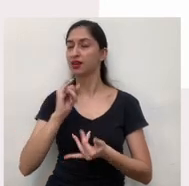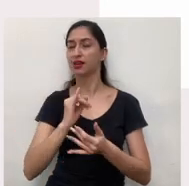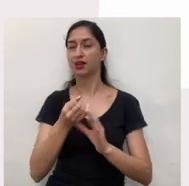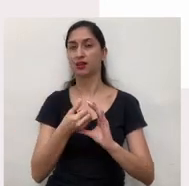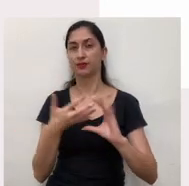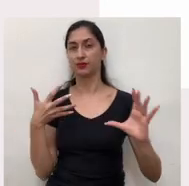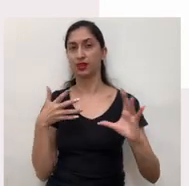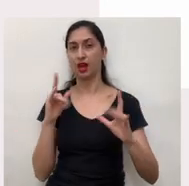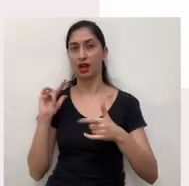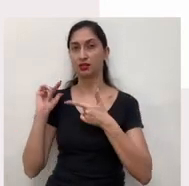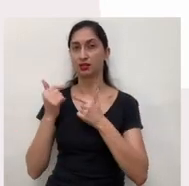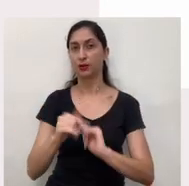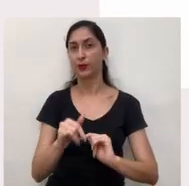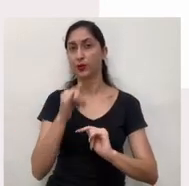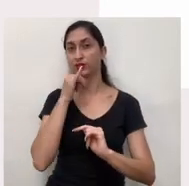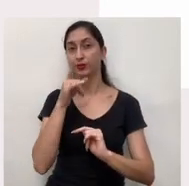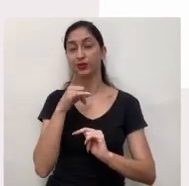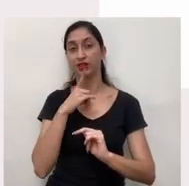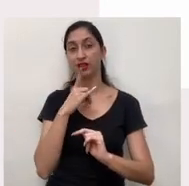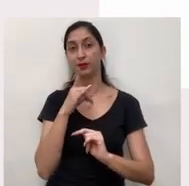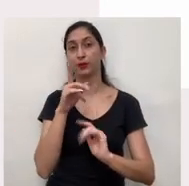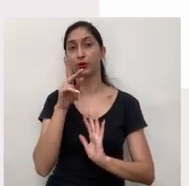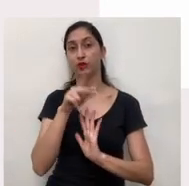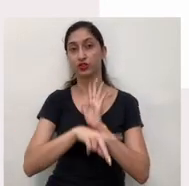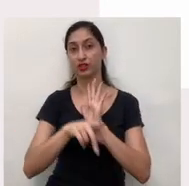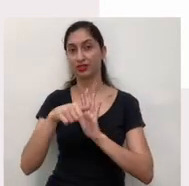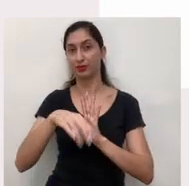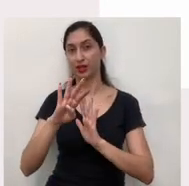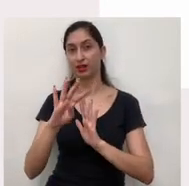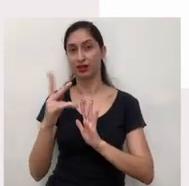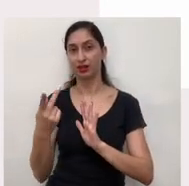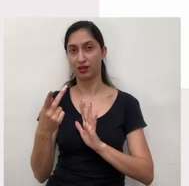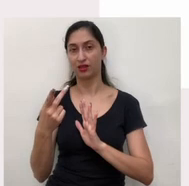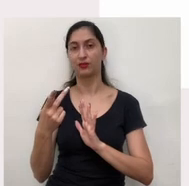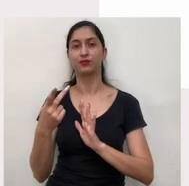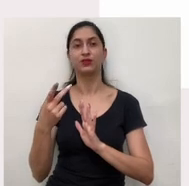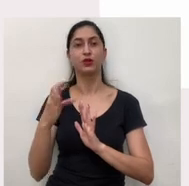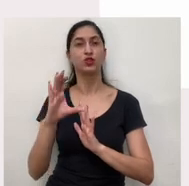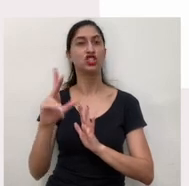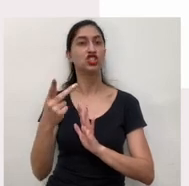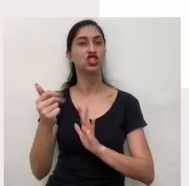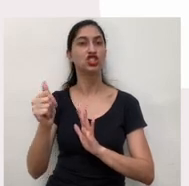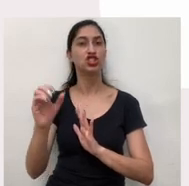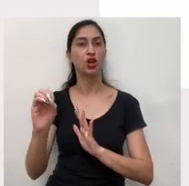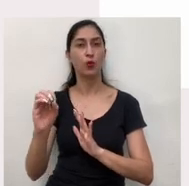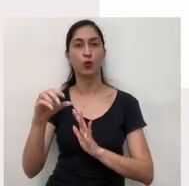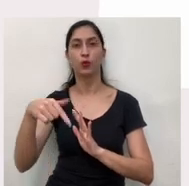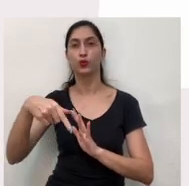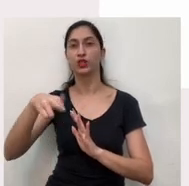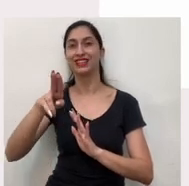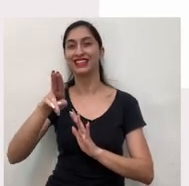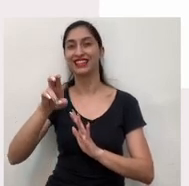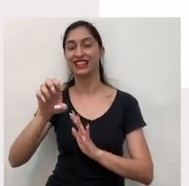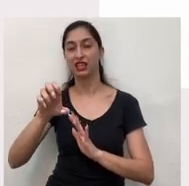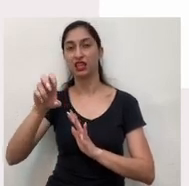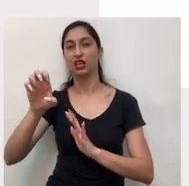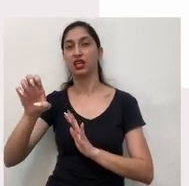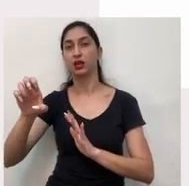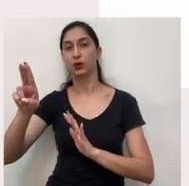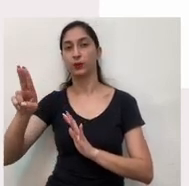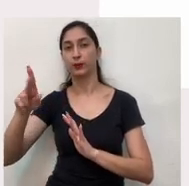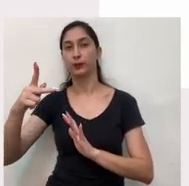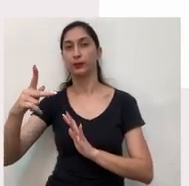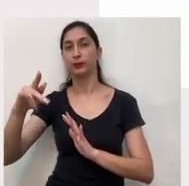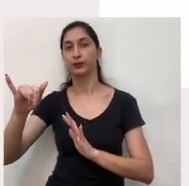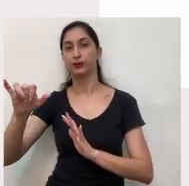de um projeto daqui de Belo Horizonte, que é o Chão que eu piso, que são duas